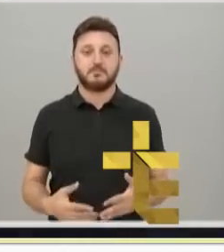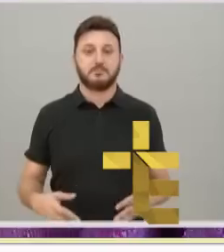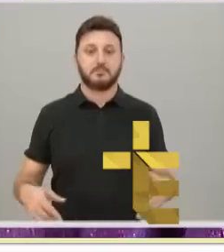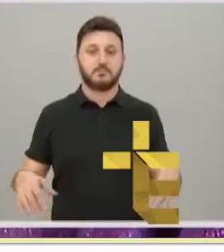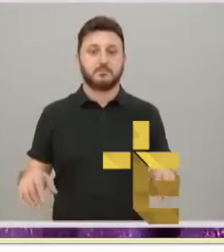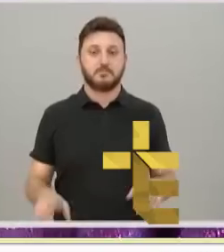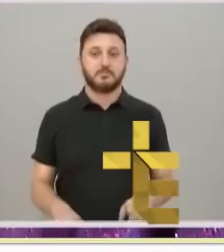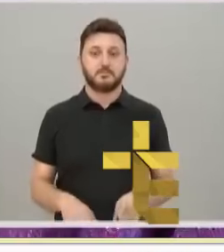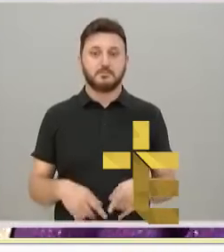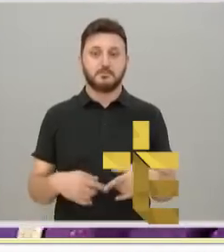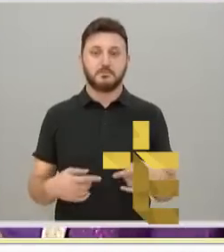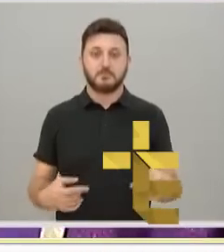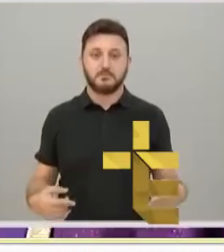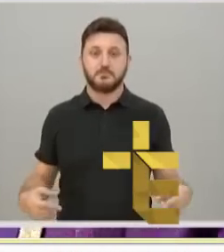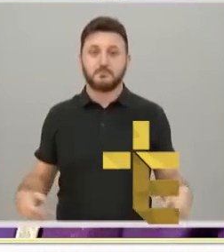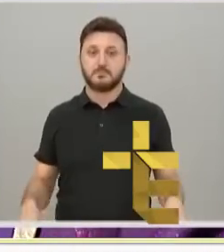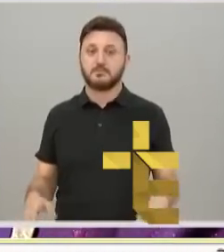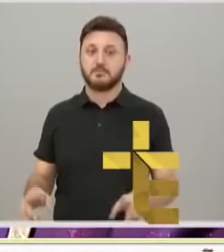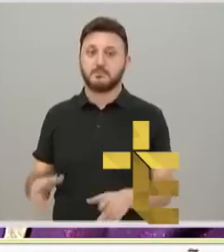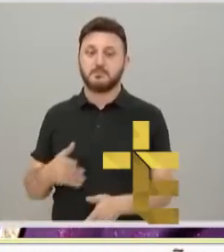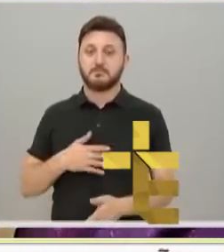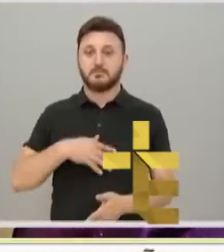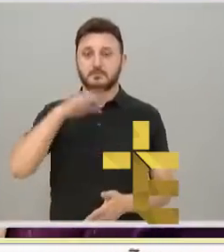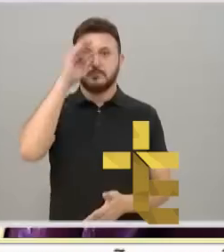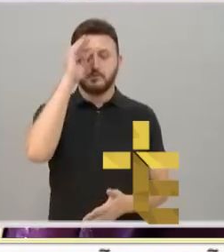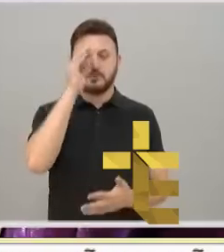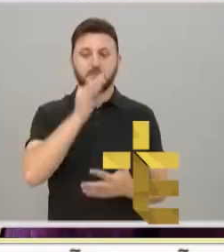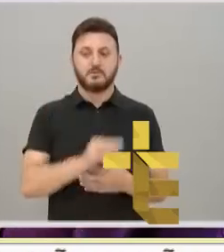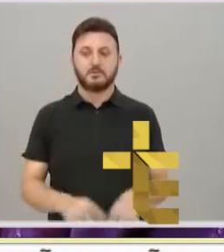confirmar a minha fé.